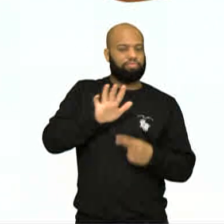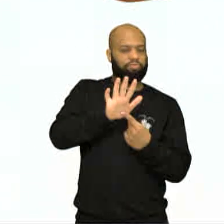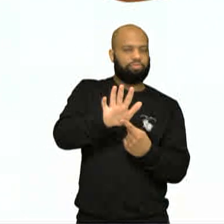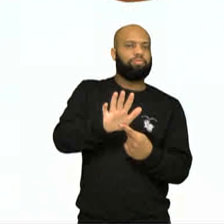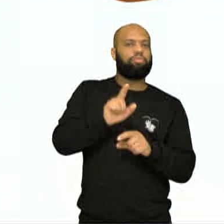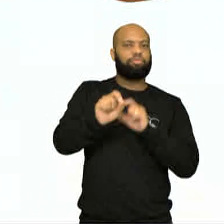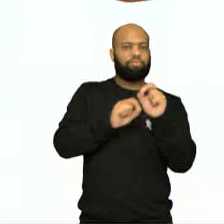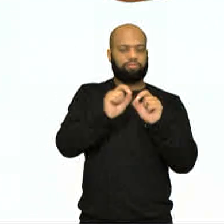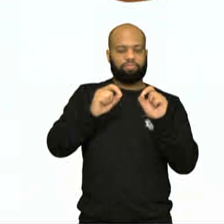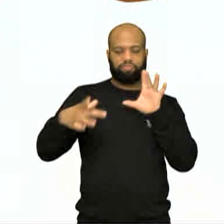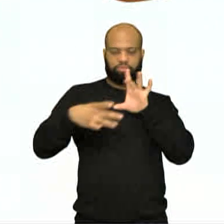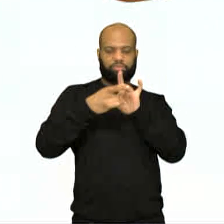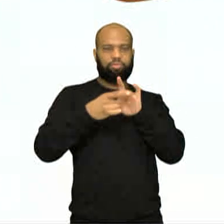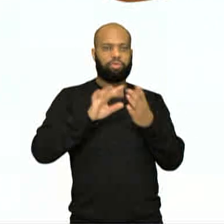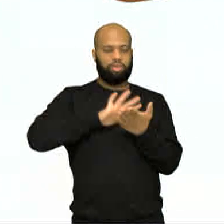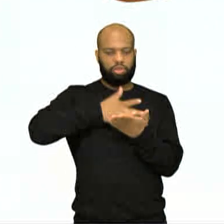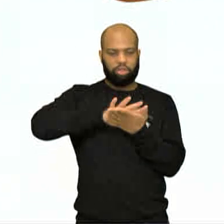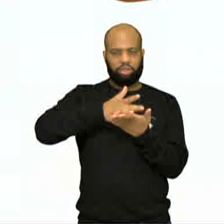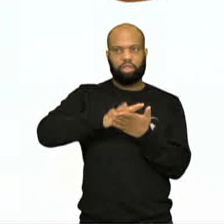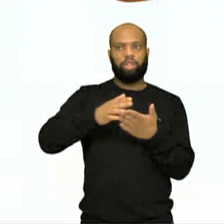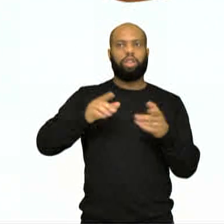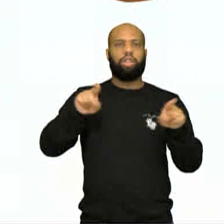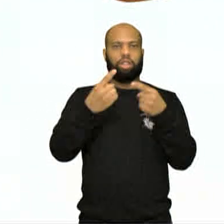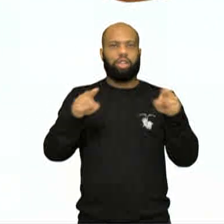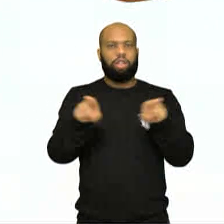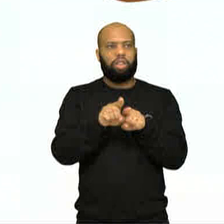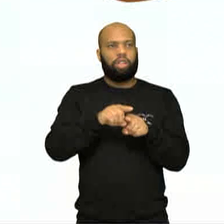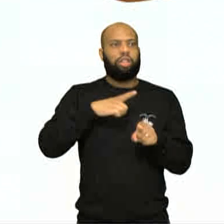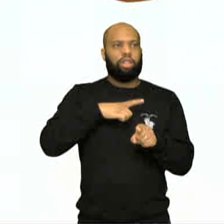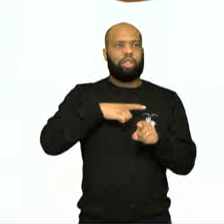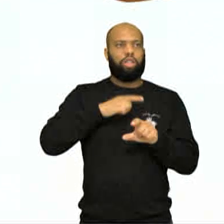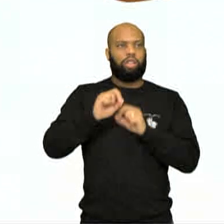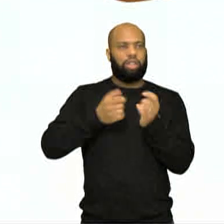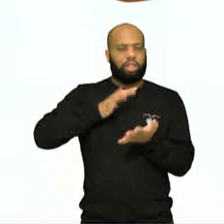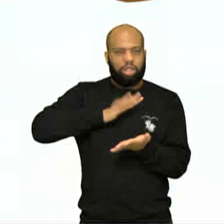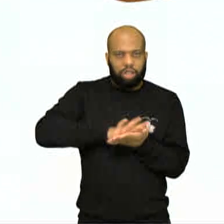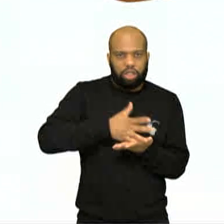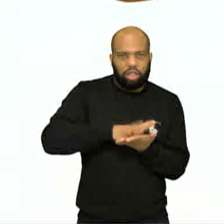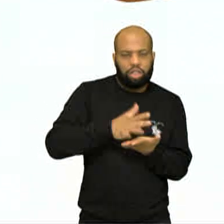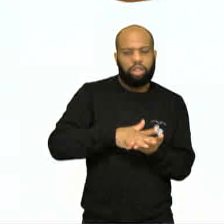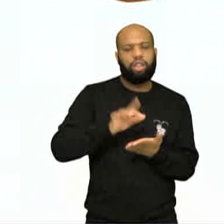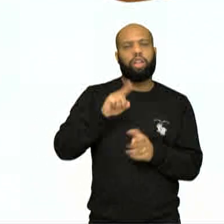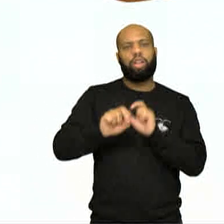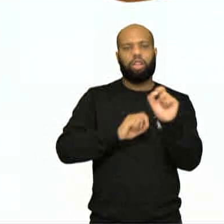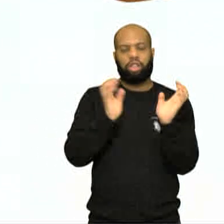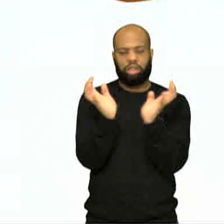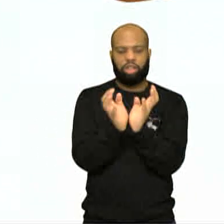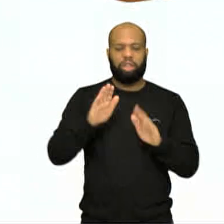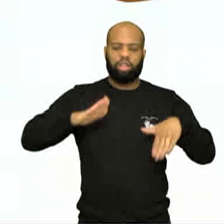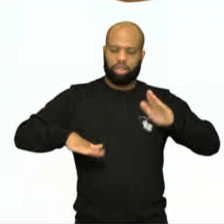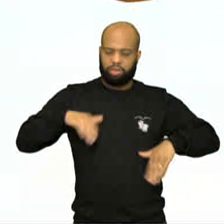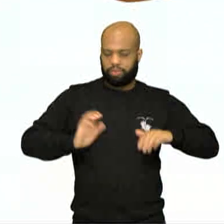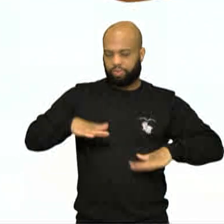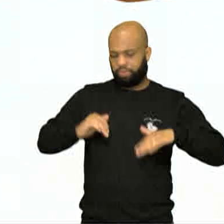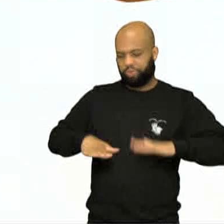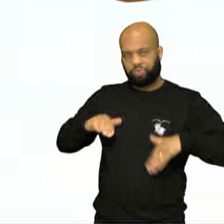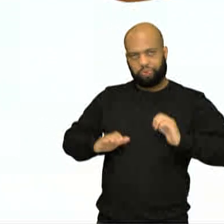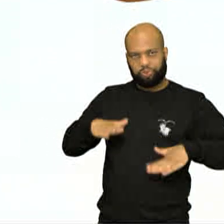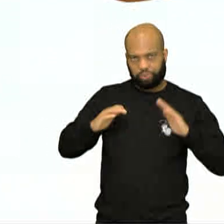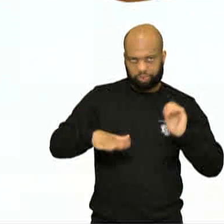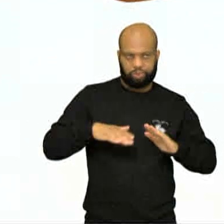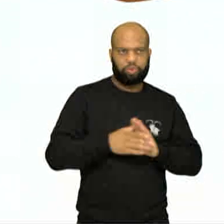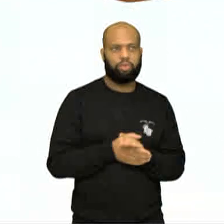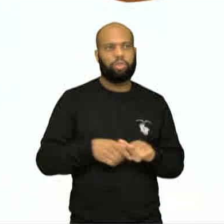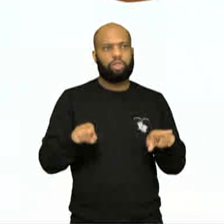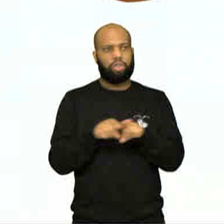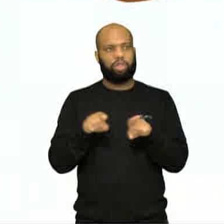do samba. E o pandeiro, que é um instrumento musical da família da percussão, revestido com uma membrana ao seu redor e